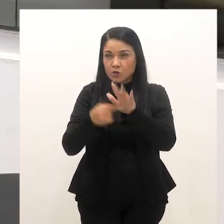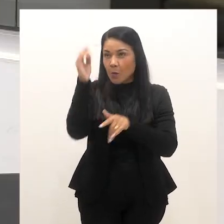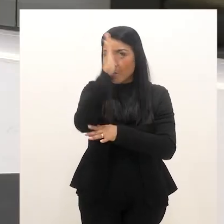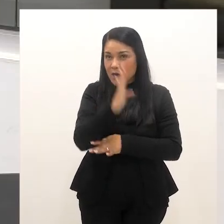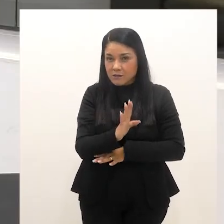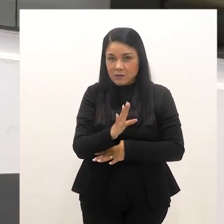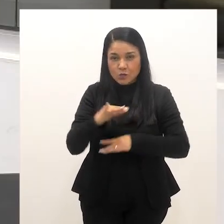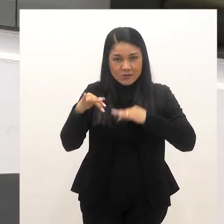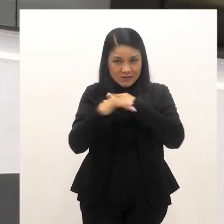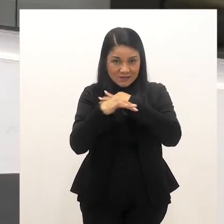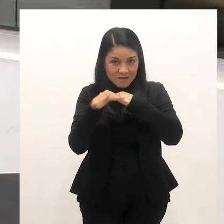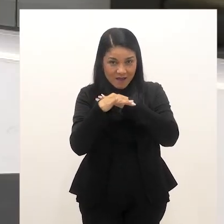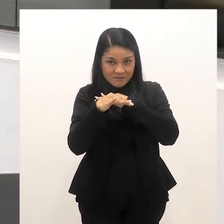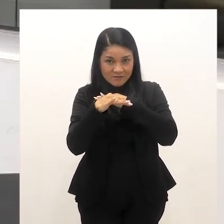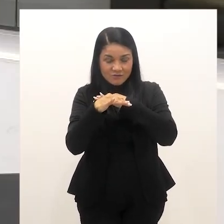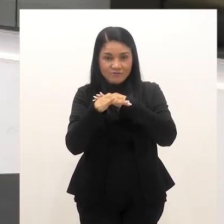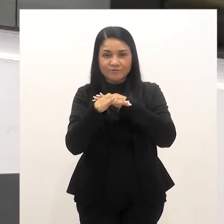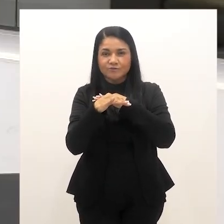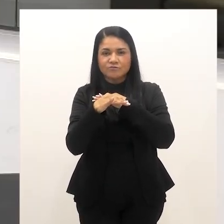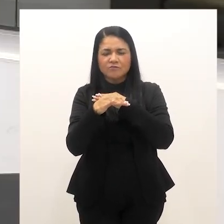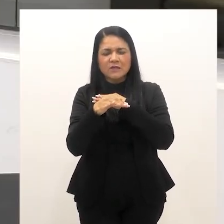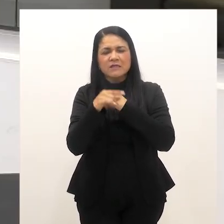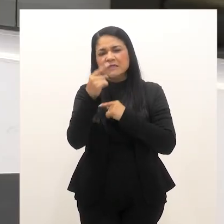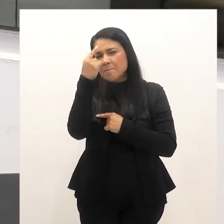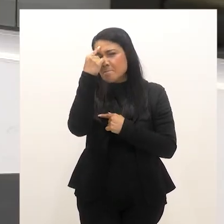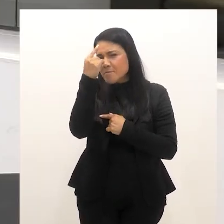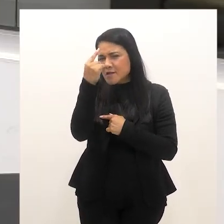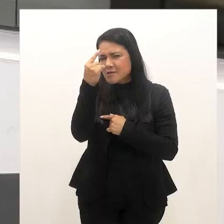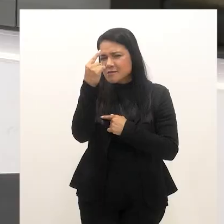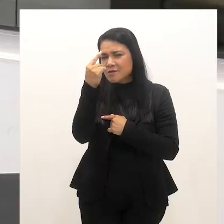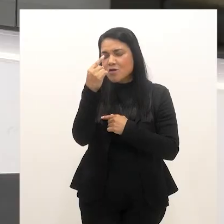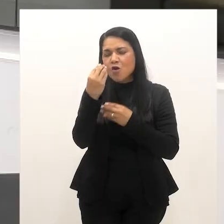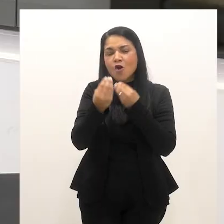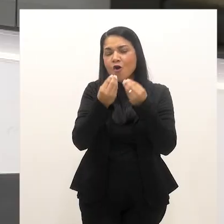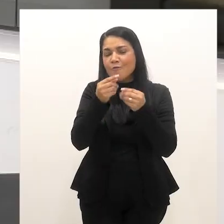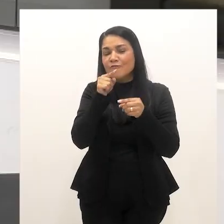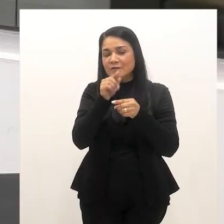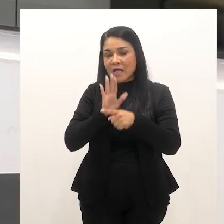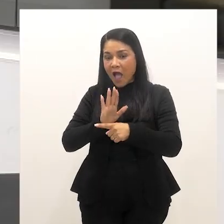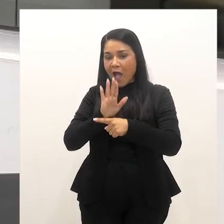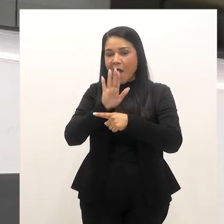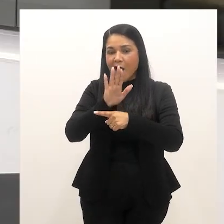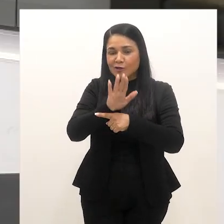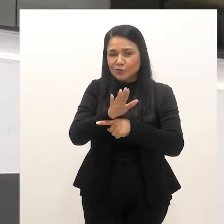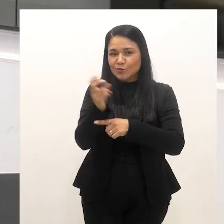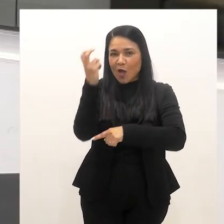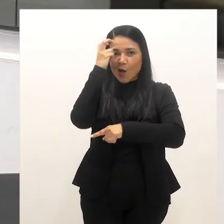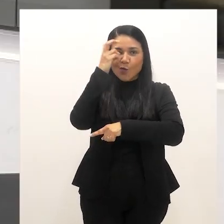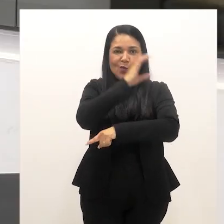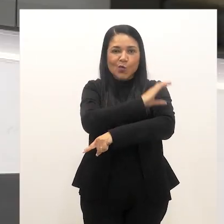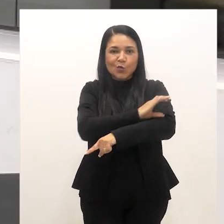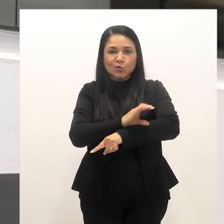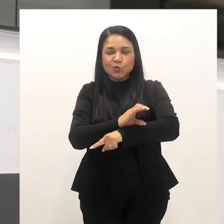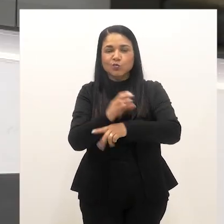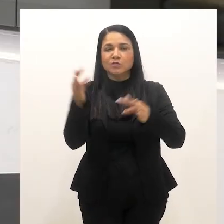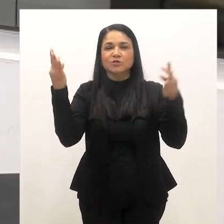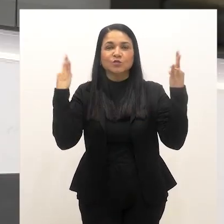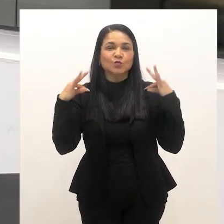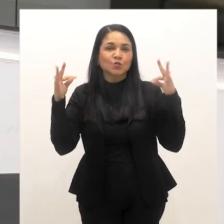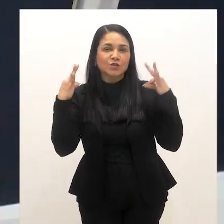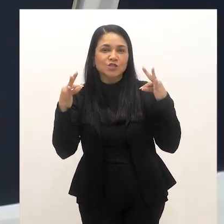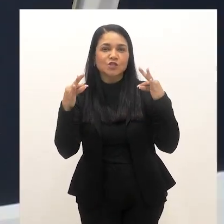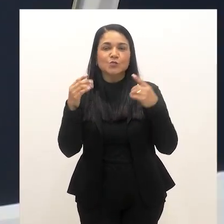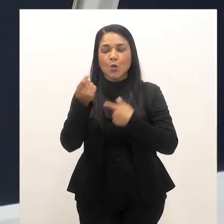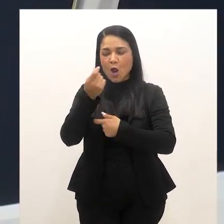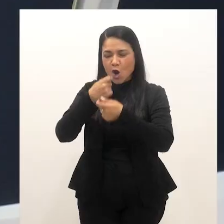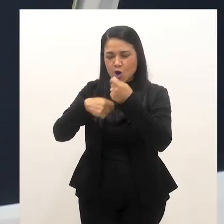Brasil, cidades do Brasil, você tem noção da enorme contribuição que você está dando para a nossa cultura e para o nosso turismo,